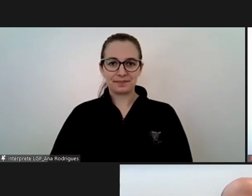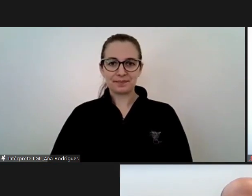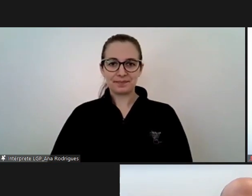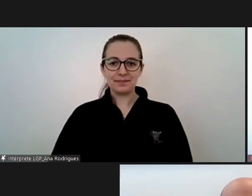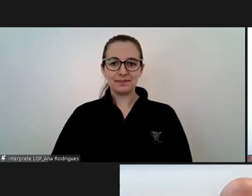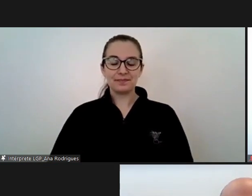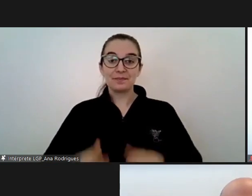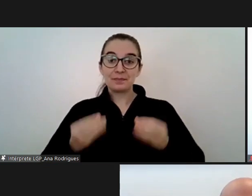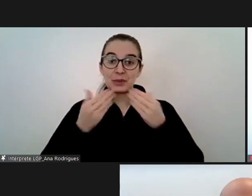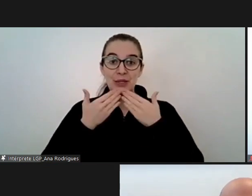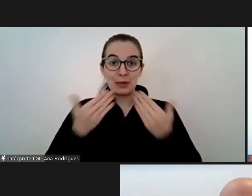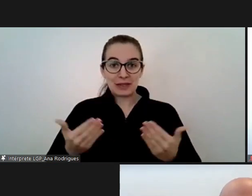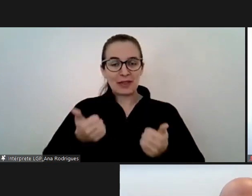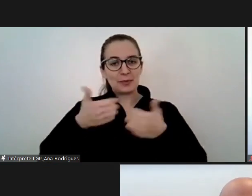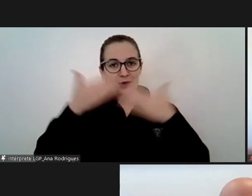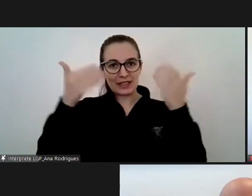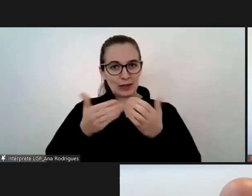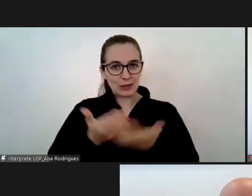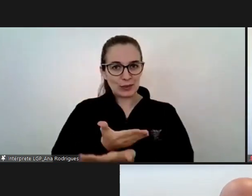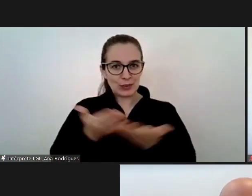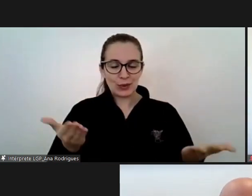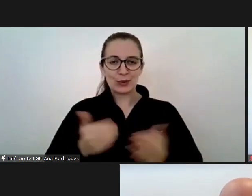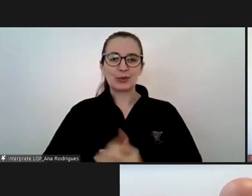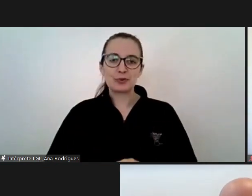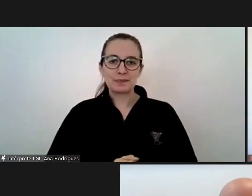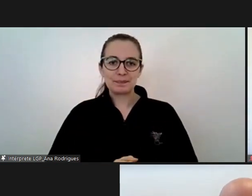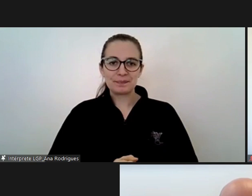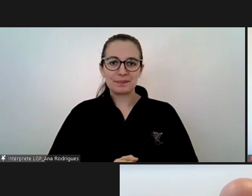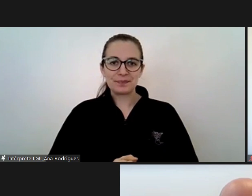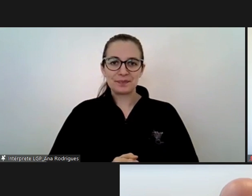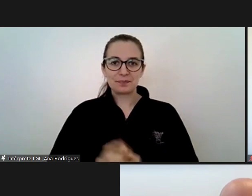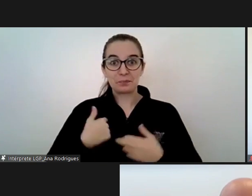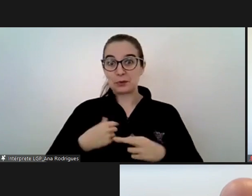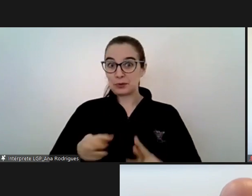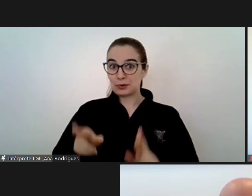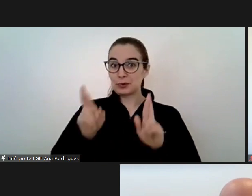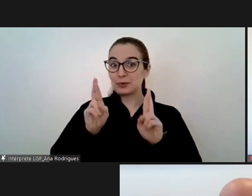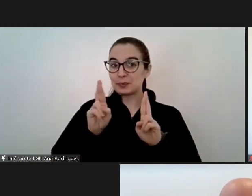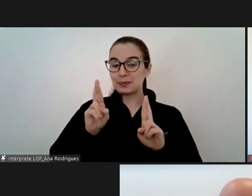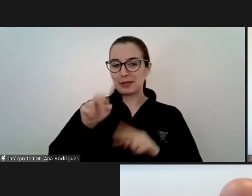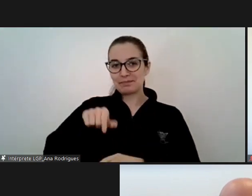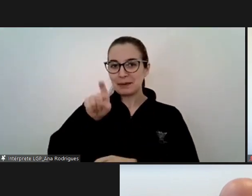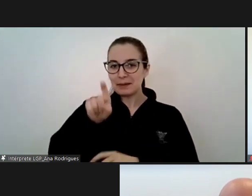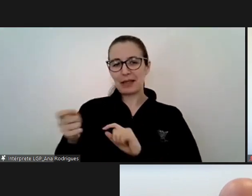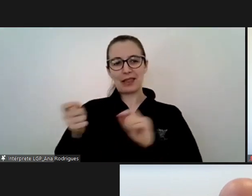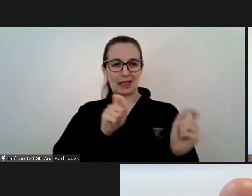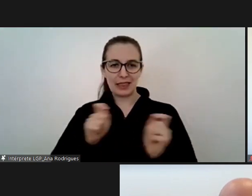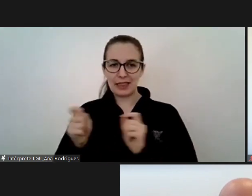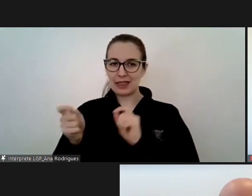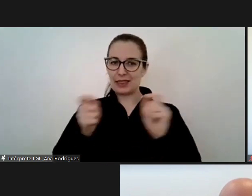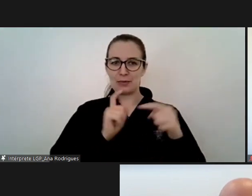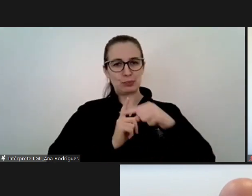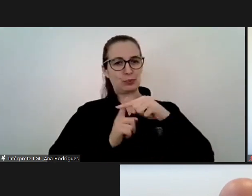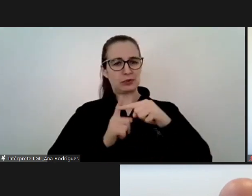Muito obrigada, então. Bom dia a todos. Espero que tenhamos um bom debate, pelo menos é essa a